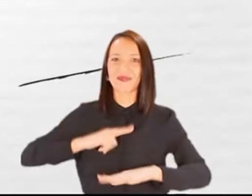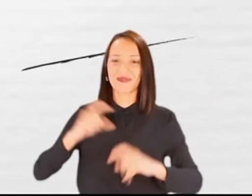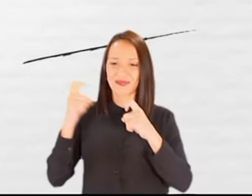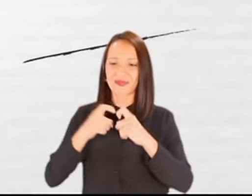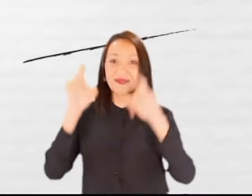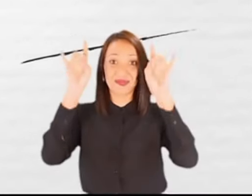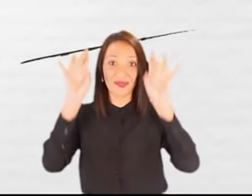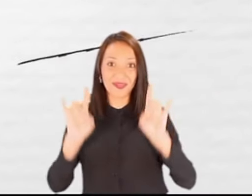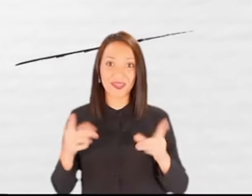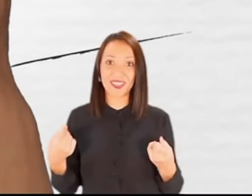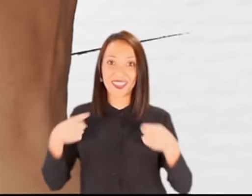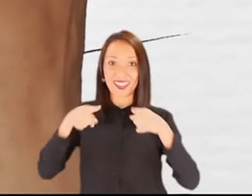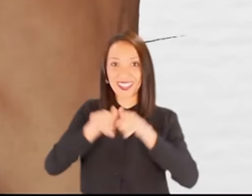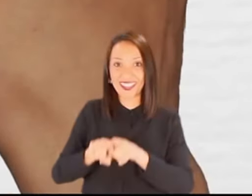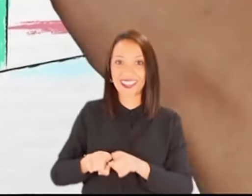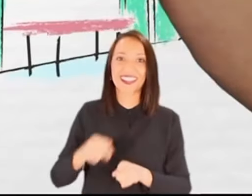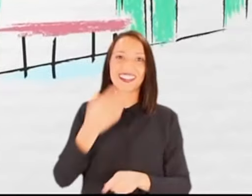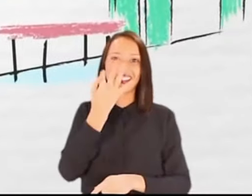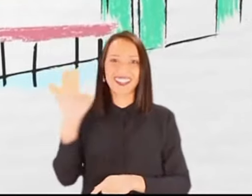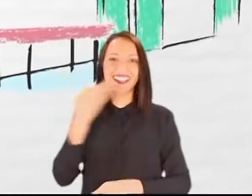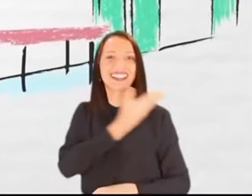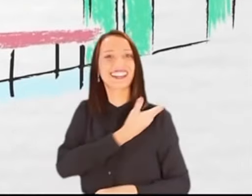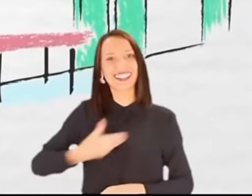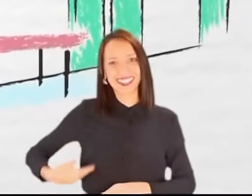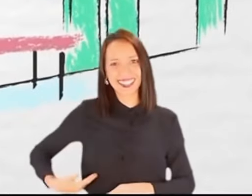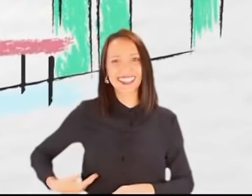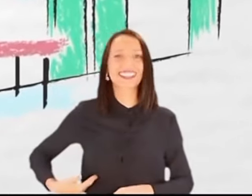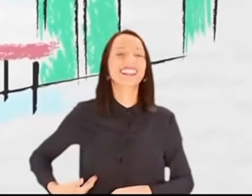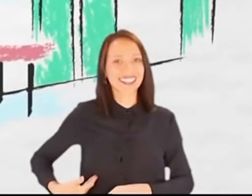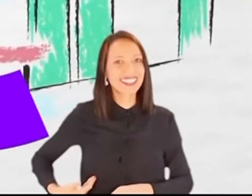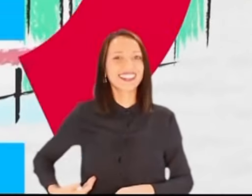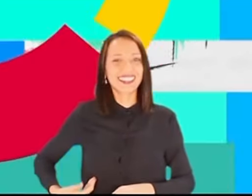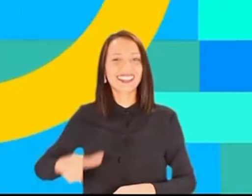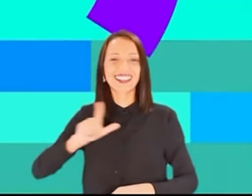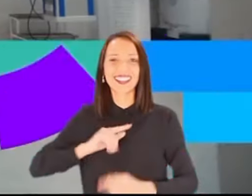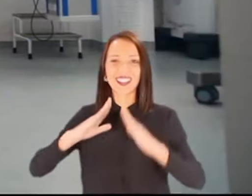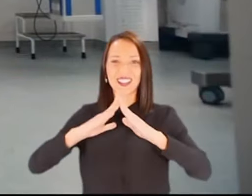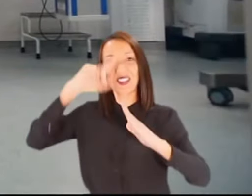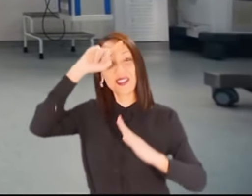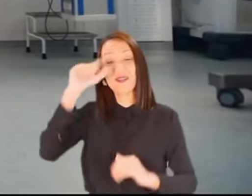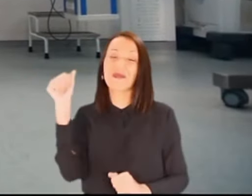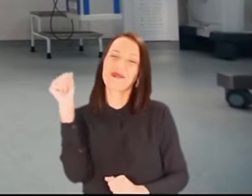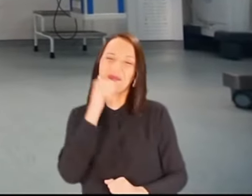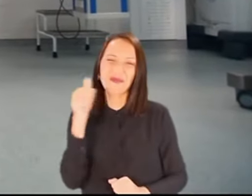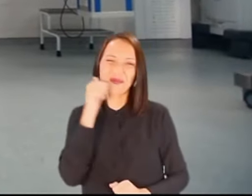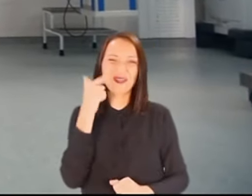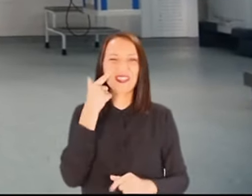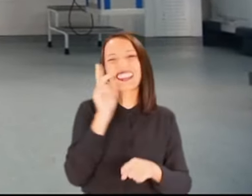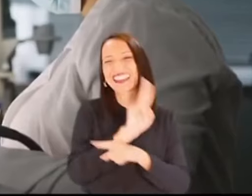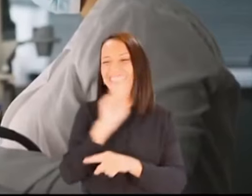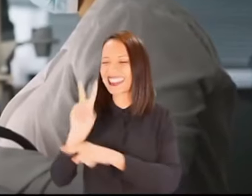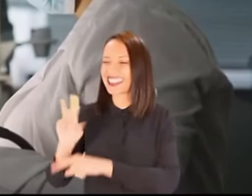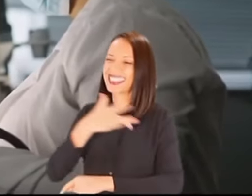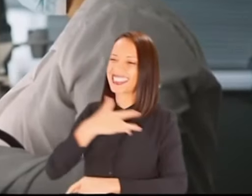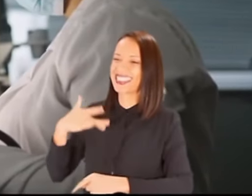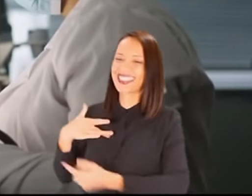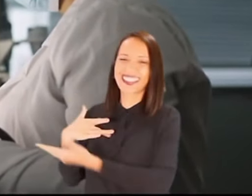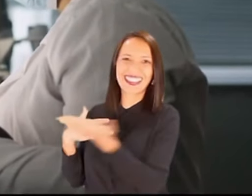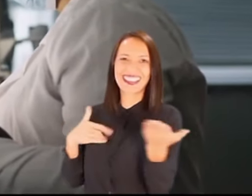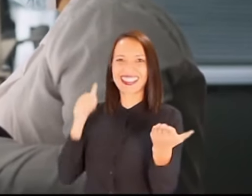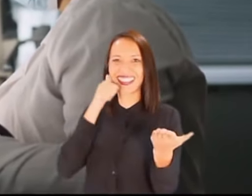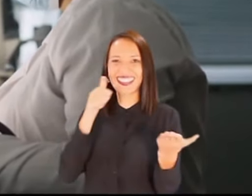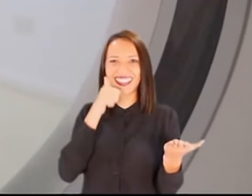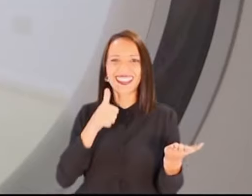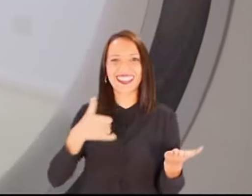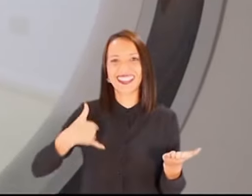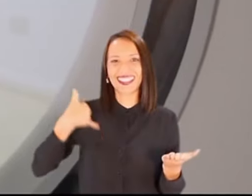o Mais Médicos Especialistas, em parceria com o governo federal. Sem falar no Hospital da Mulher, que vai cuidar